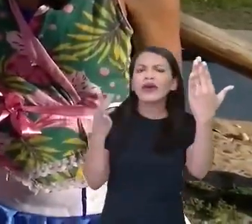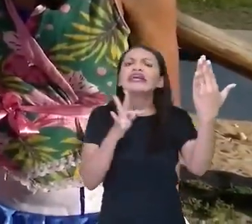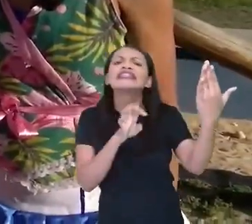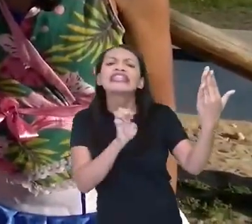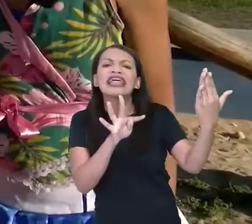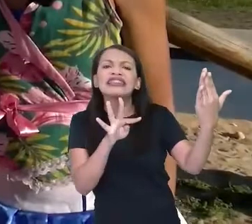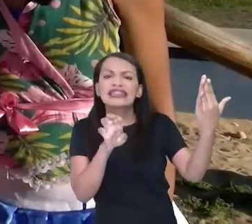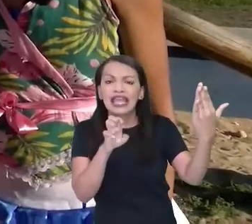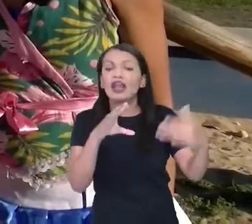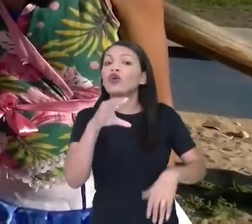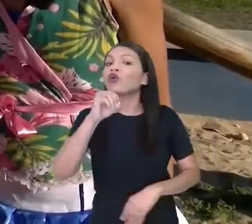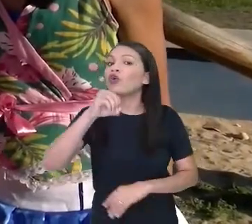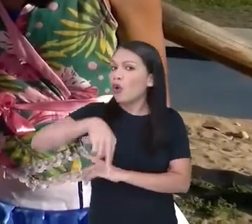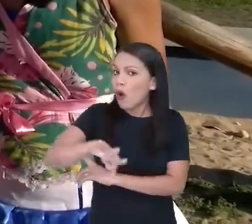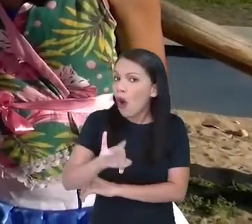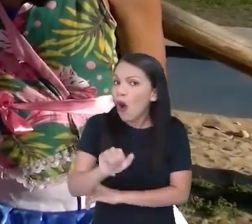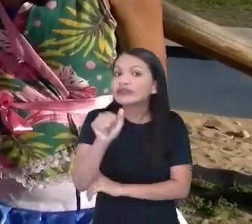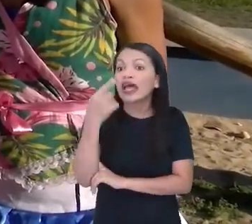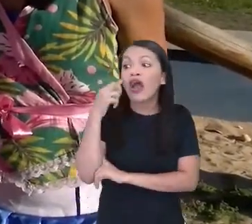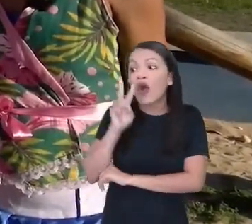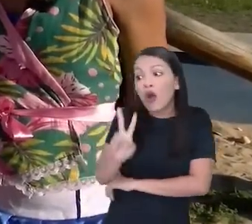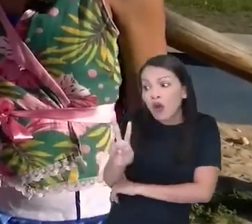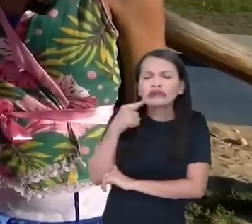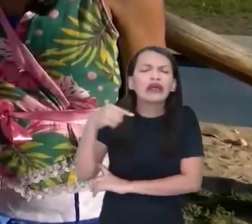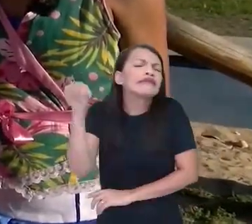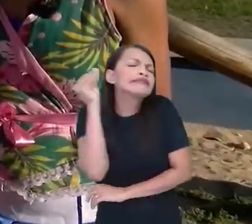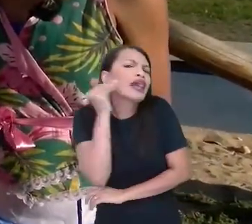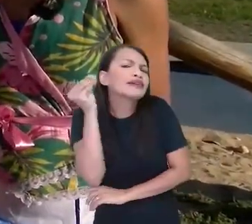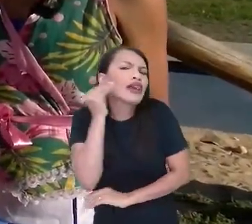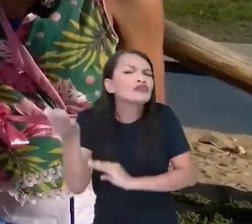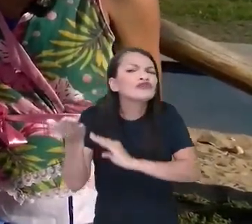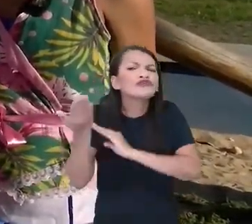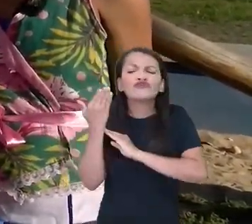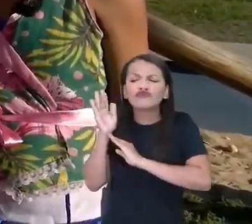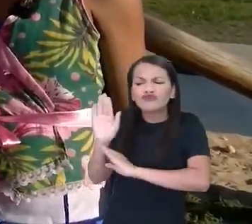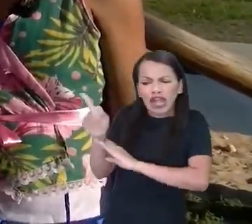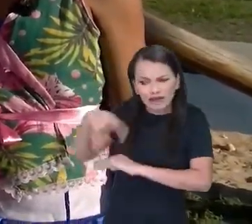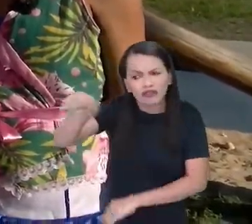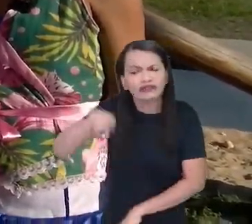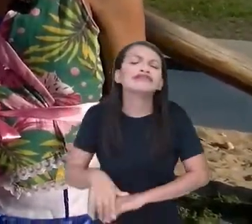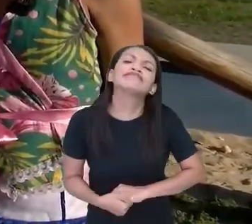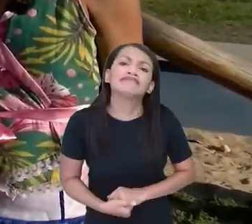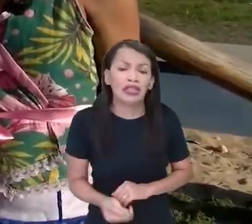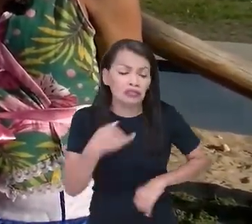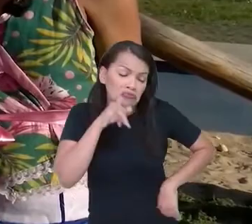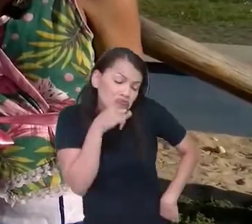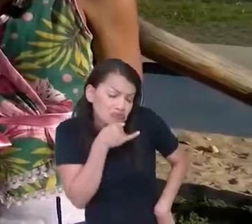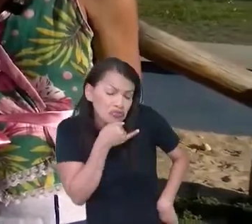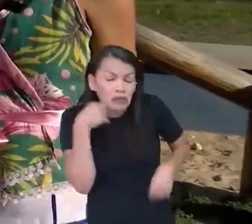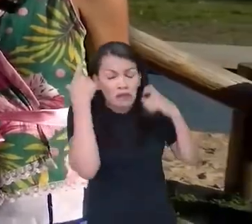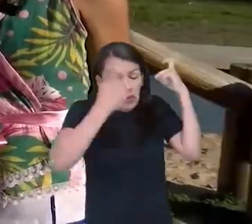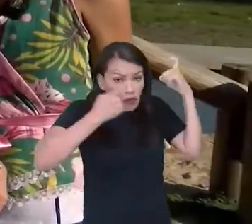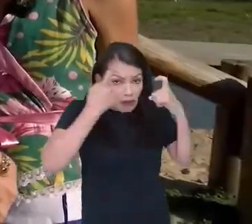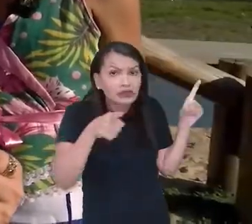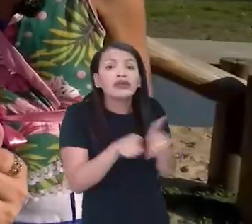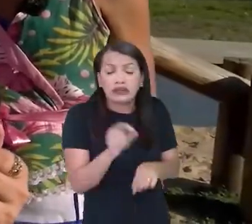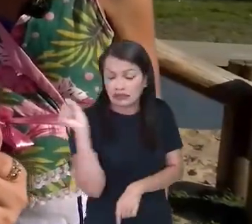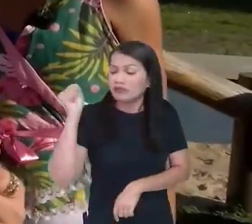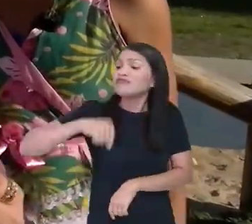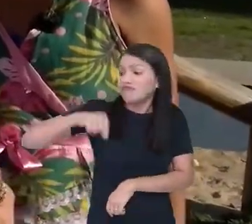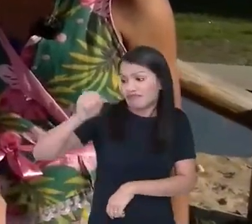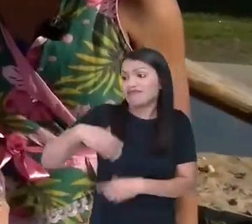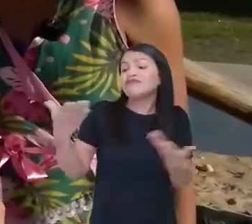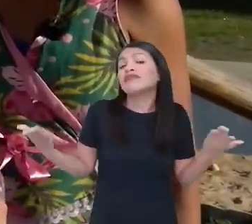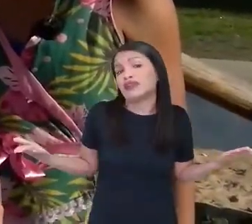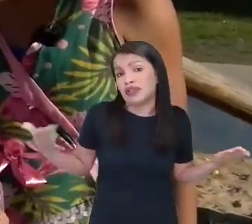Conta. Pepe Conta. Que ela vai tentar ajudar vocês, não é isso? Isso. A gente também ficou triste e preocupada. Ah, foi. Mas Pepe vai deixar